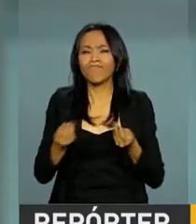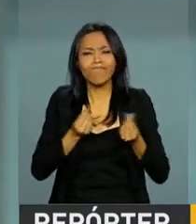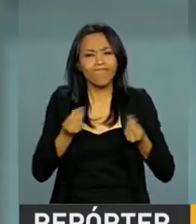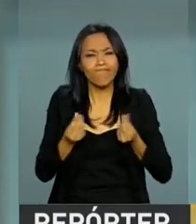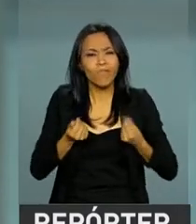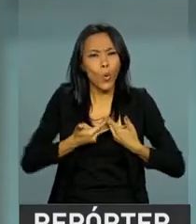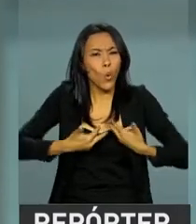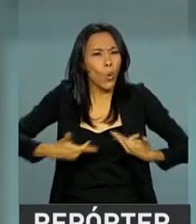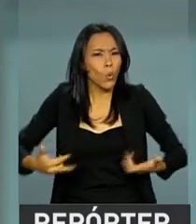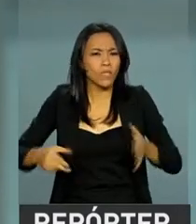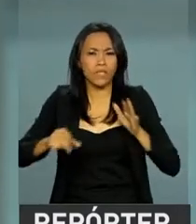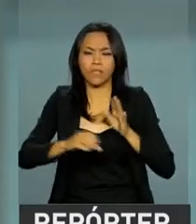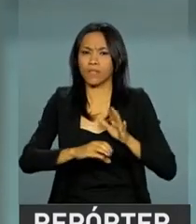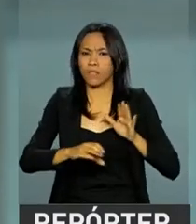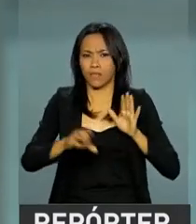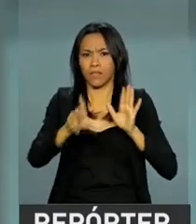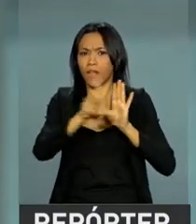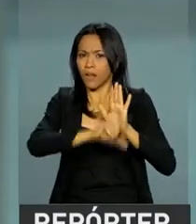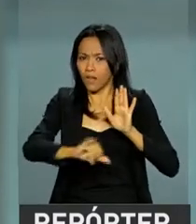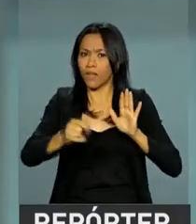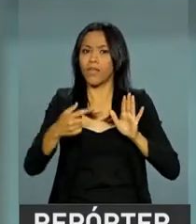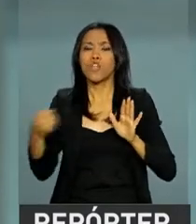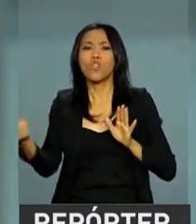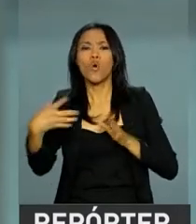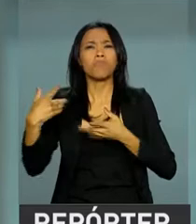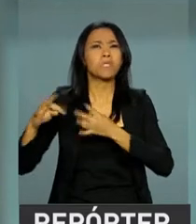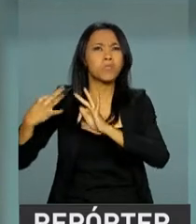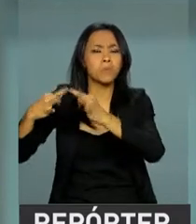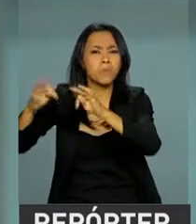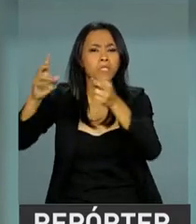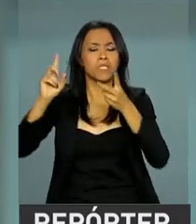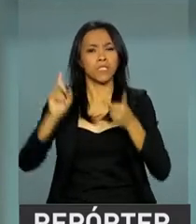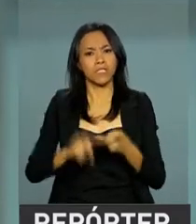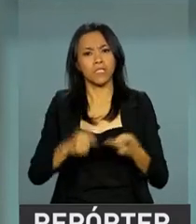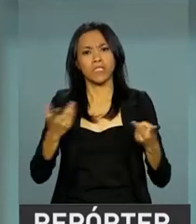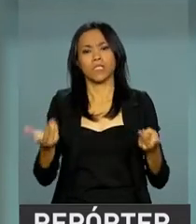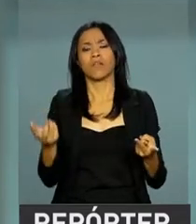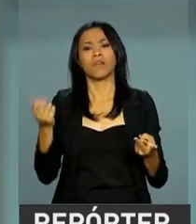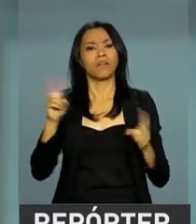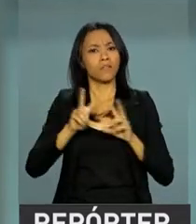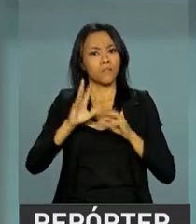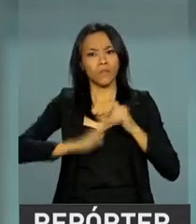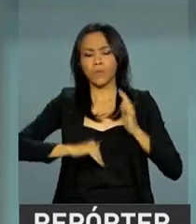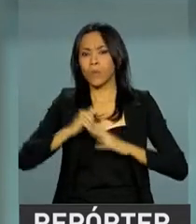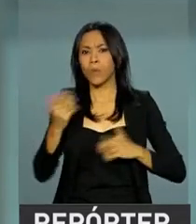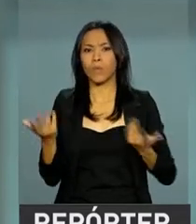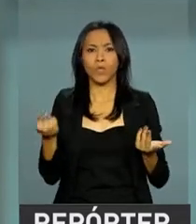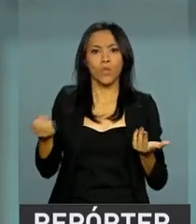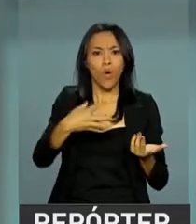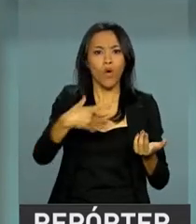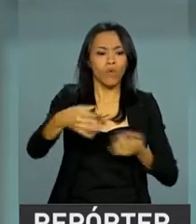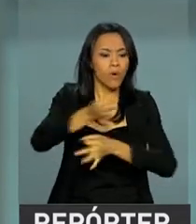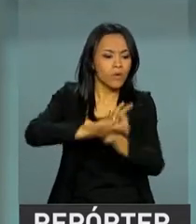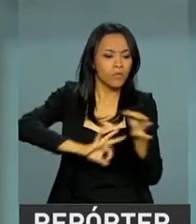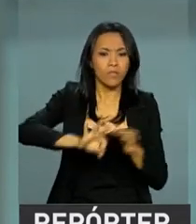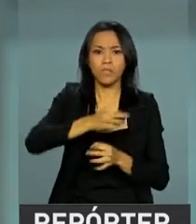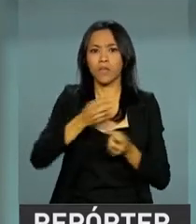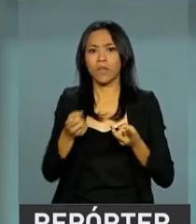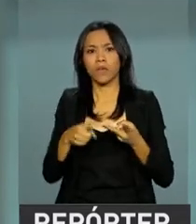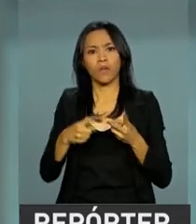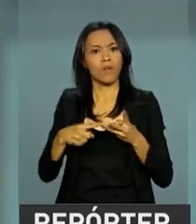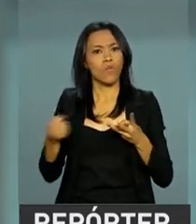danos morais, sobre novas tecnologias, o teletrabalho, sobre nova organização e novos